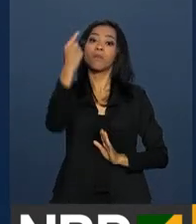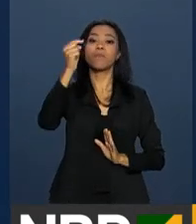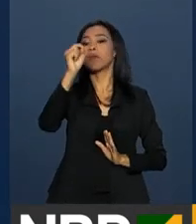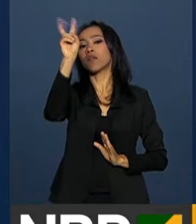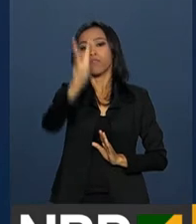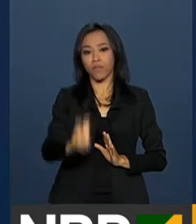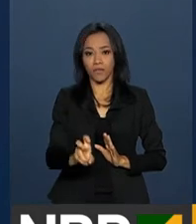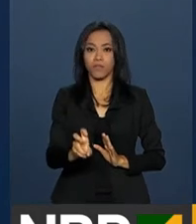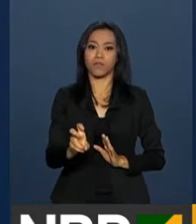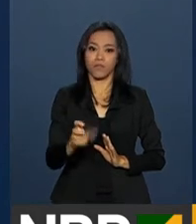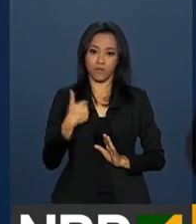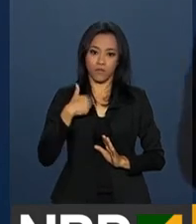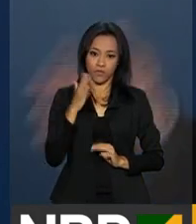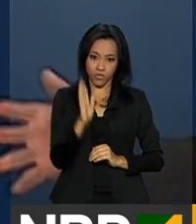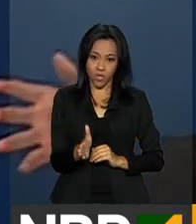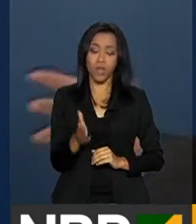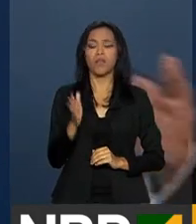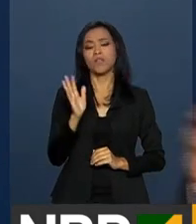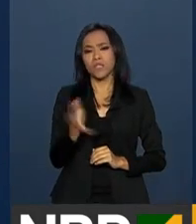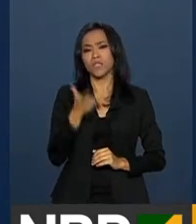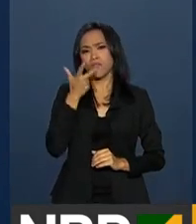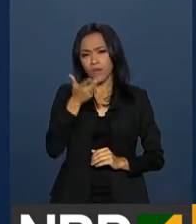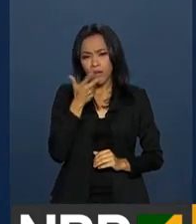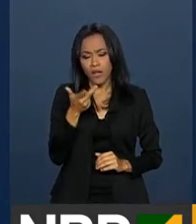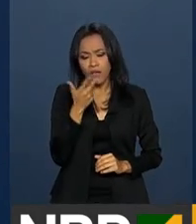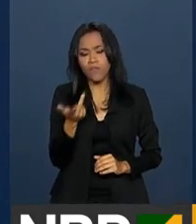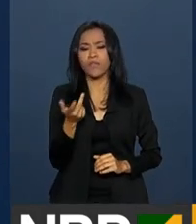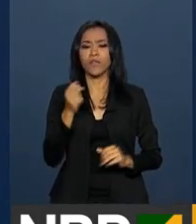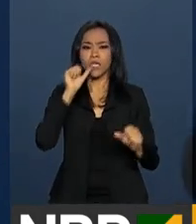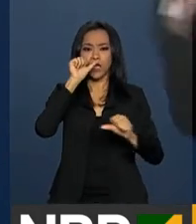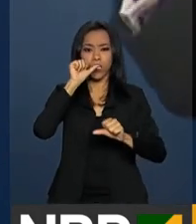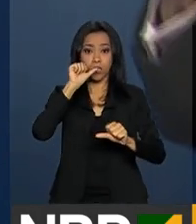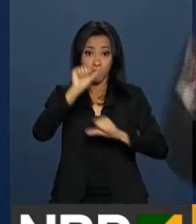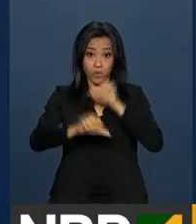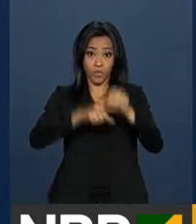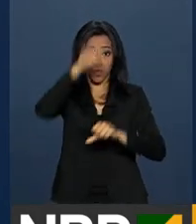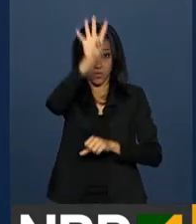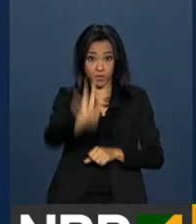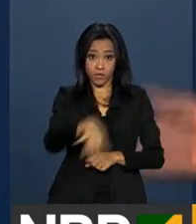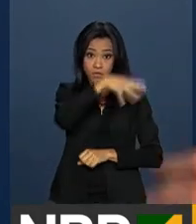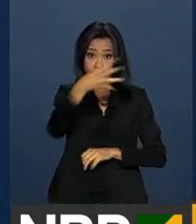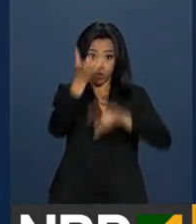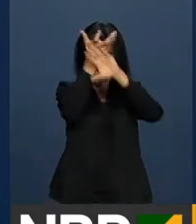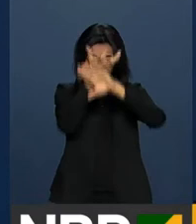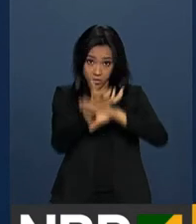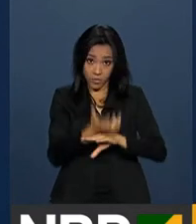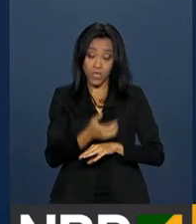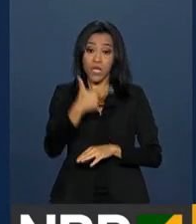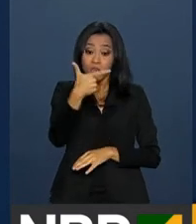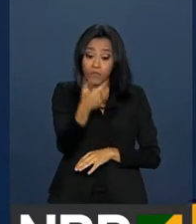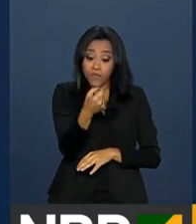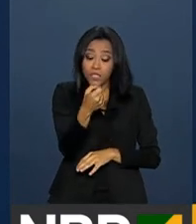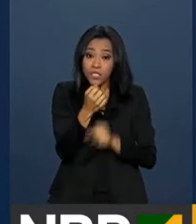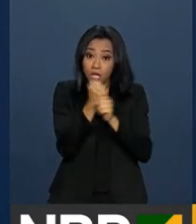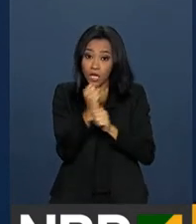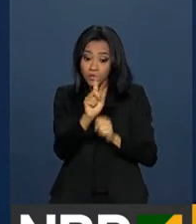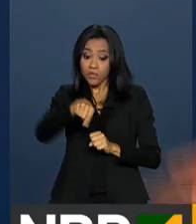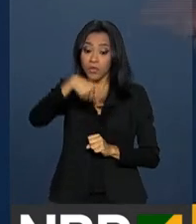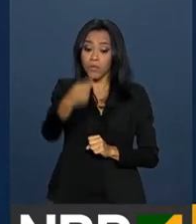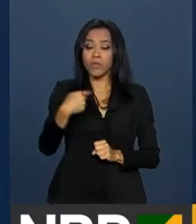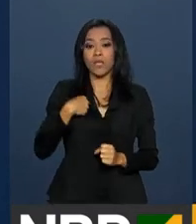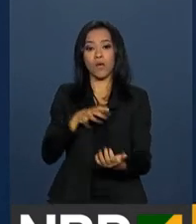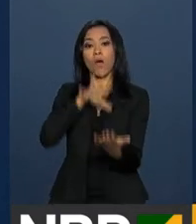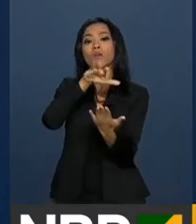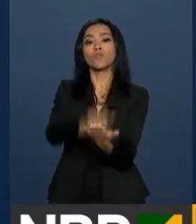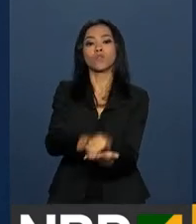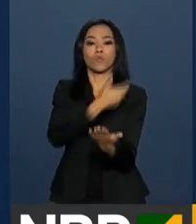1997. Já se falava em reforma do ensino médio. 20 anos depois, eu assumo o poder, assumo o governo,